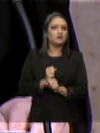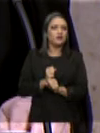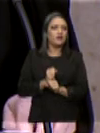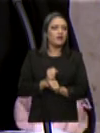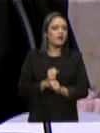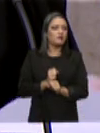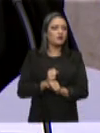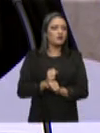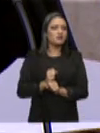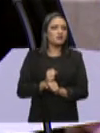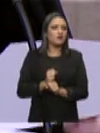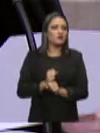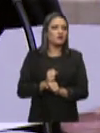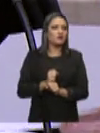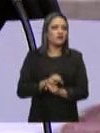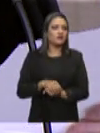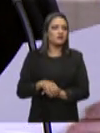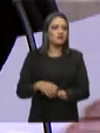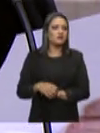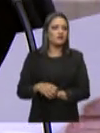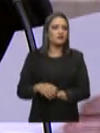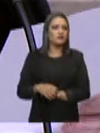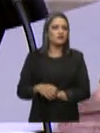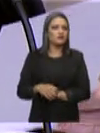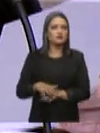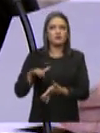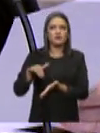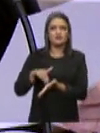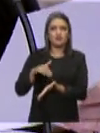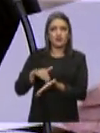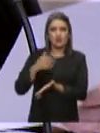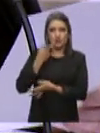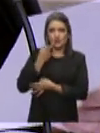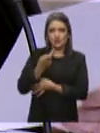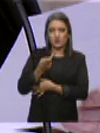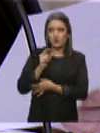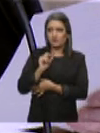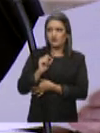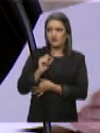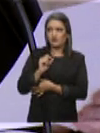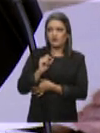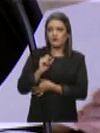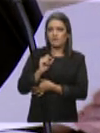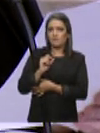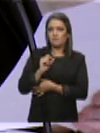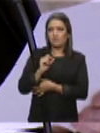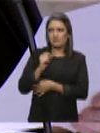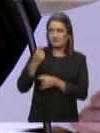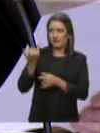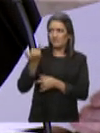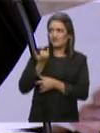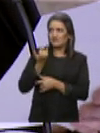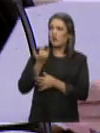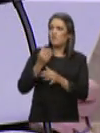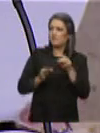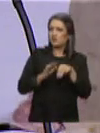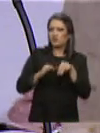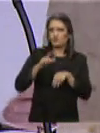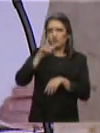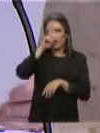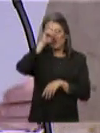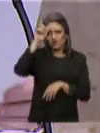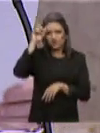o ministro, pelo menos não tivemos tempo, não nos apercebemos, ministro Ricardo Lewandowski e